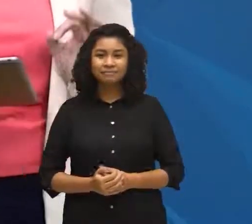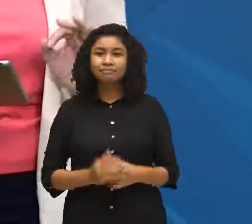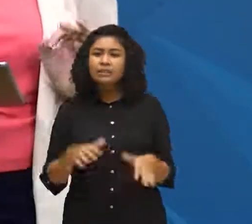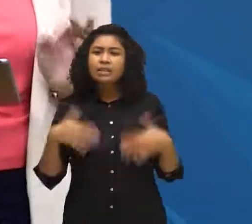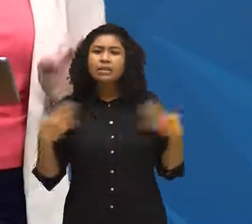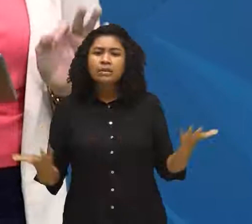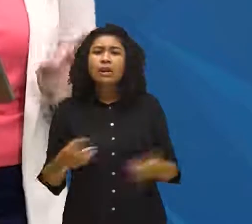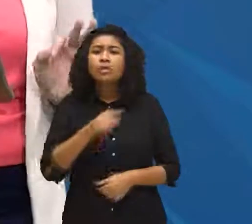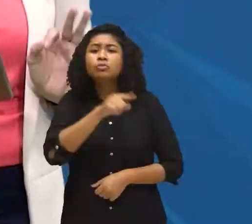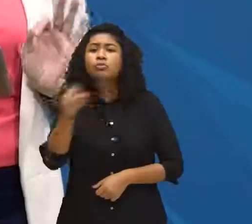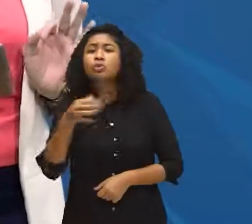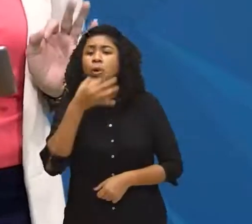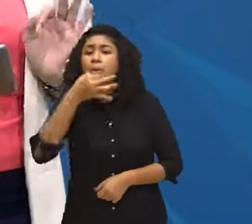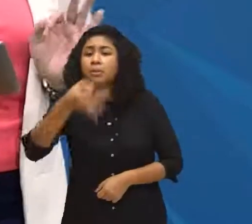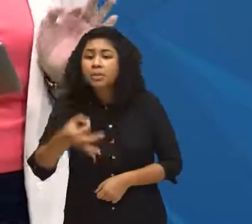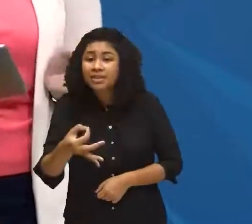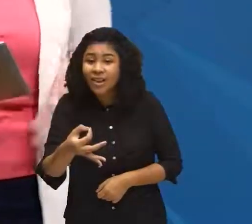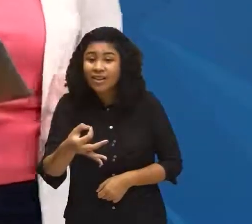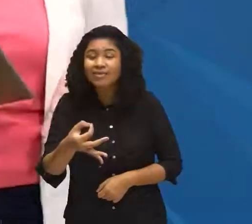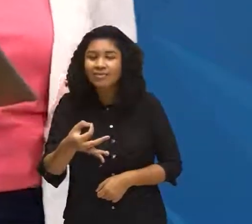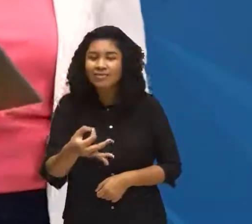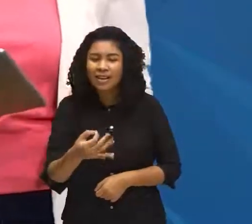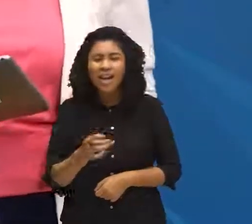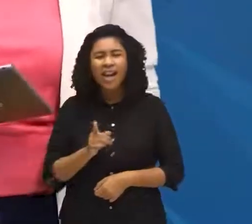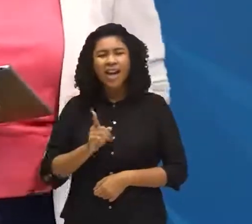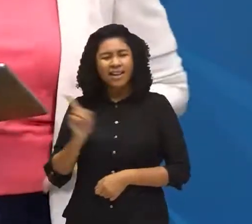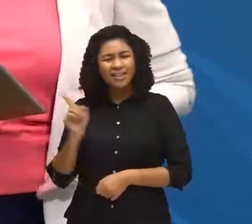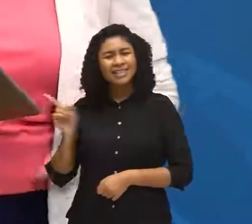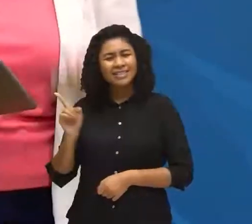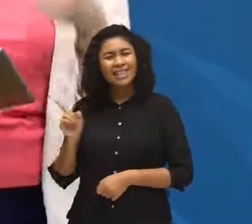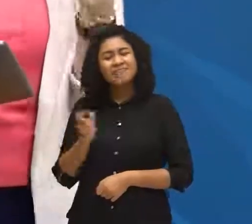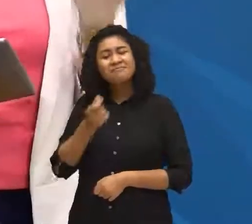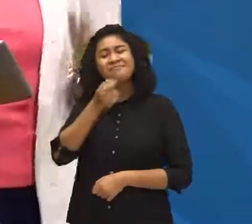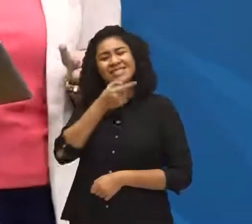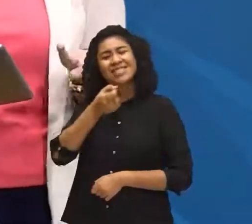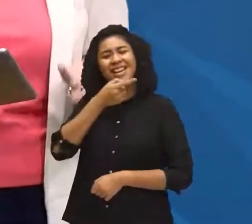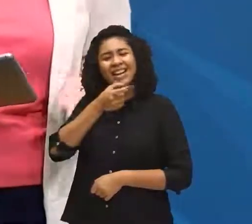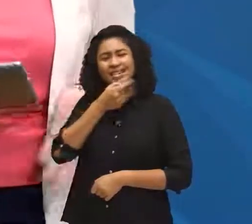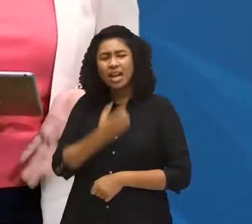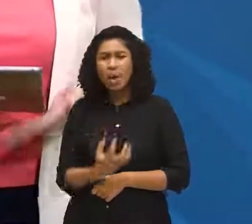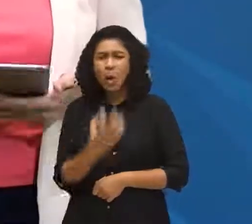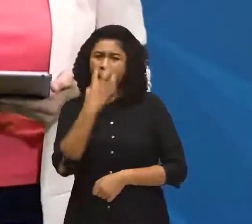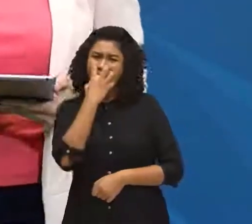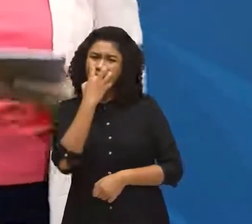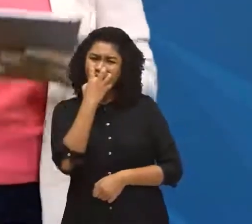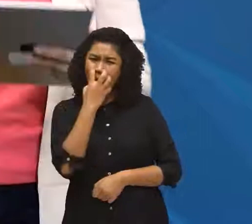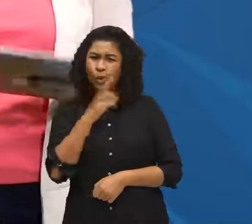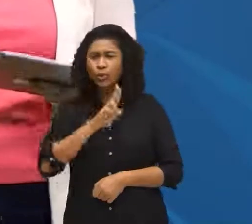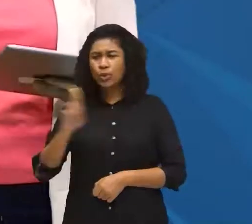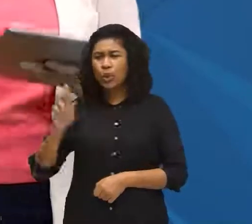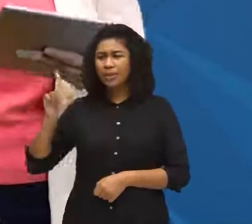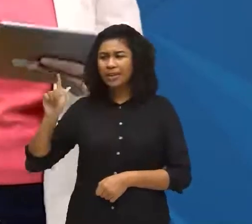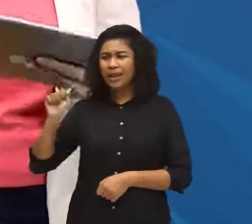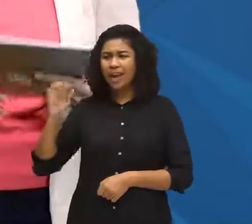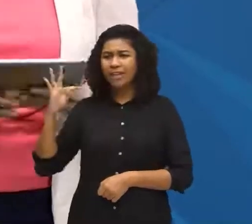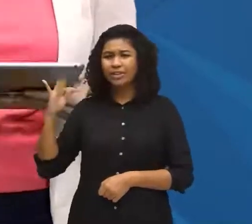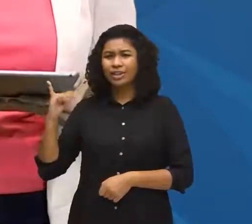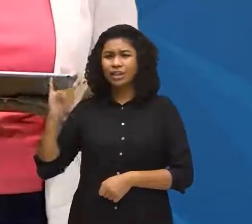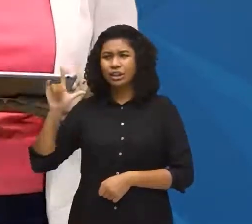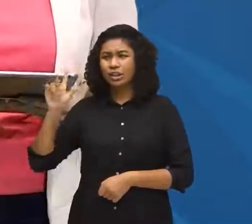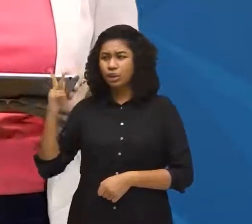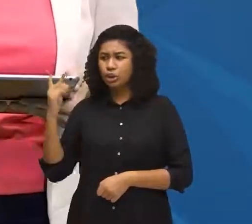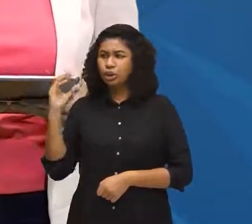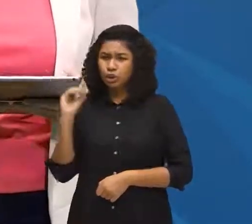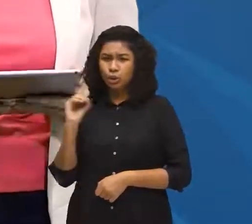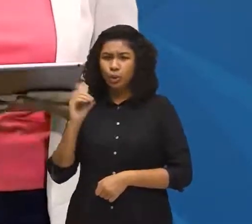você acha? Essa daí eu achei até um tanto engraçada, né? De um cachorro chamado gatilho atirar na